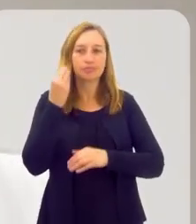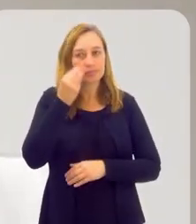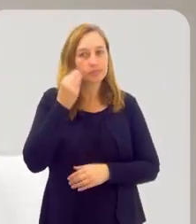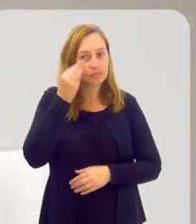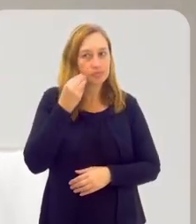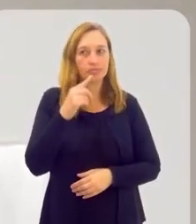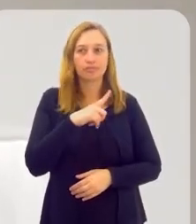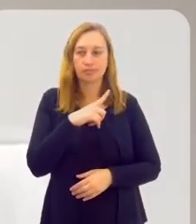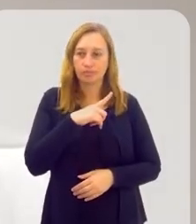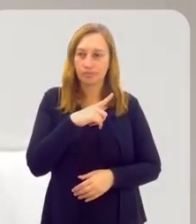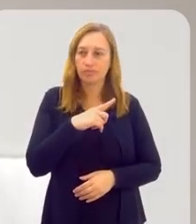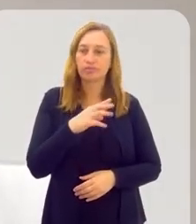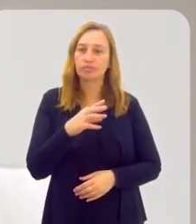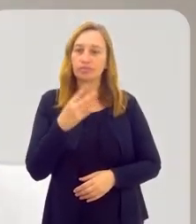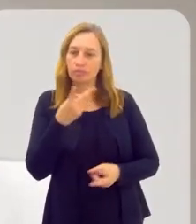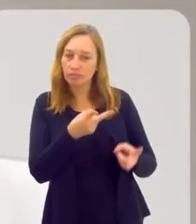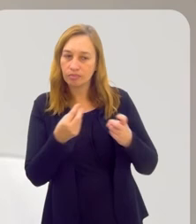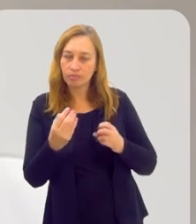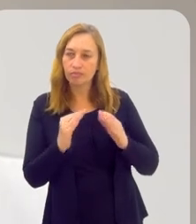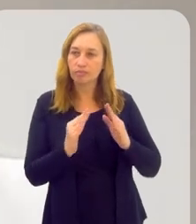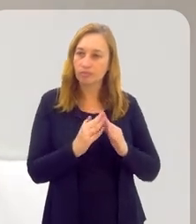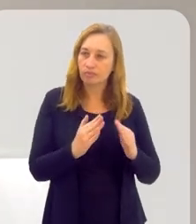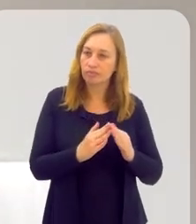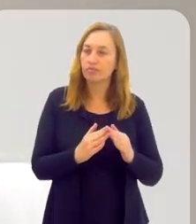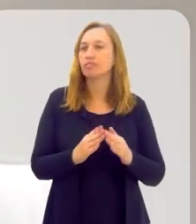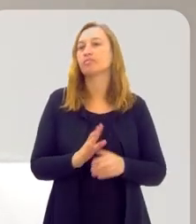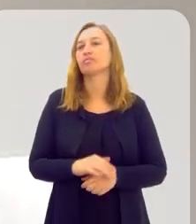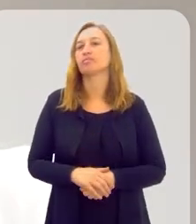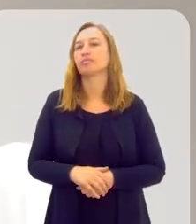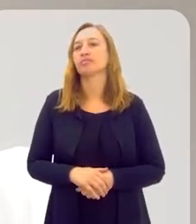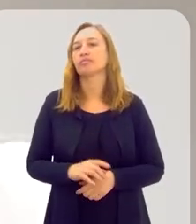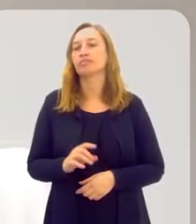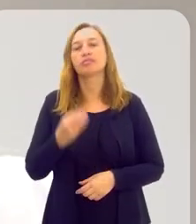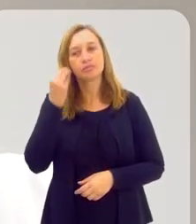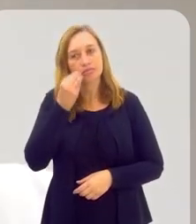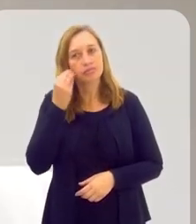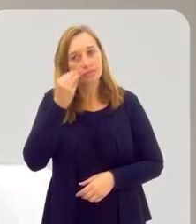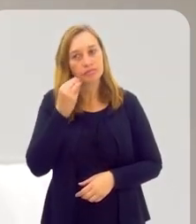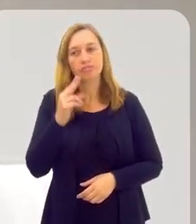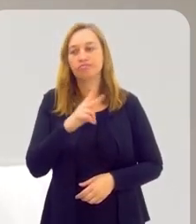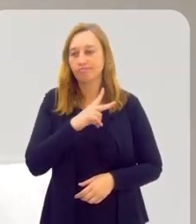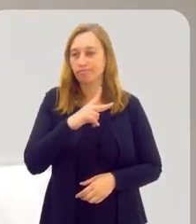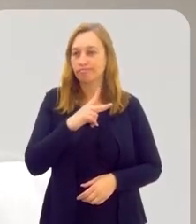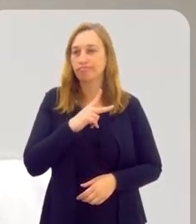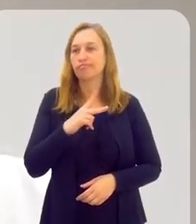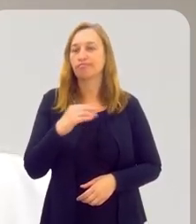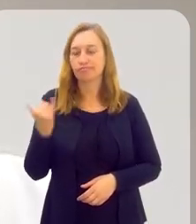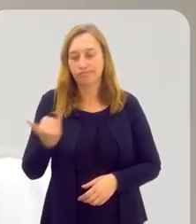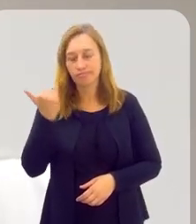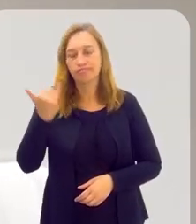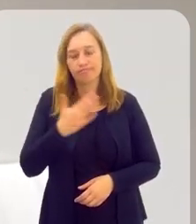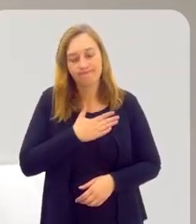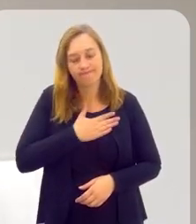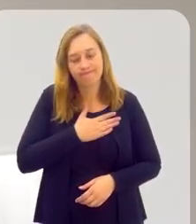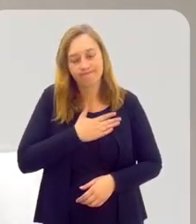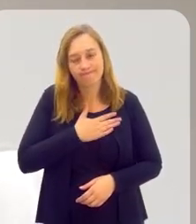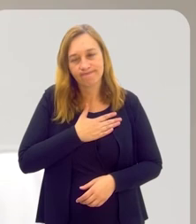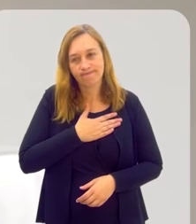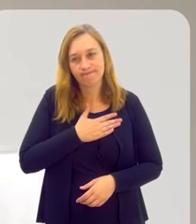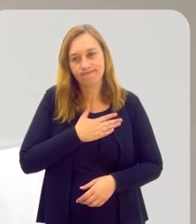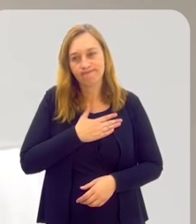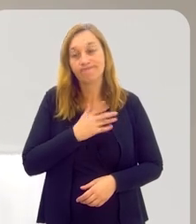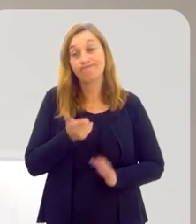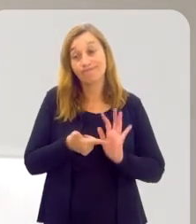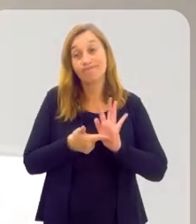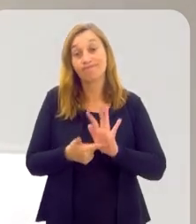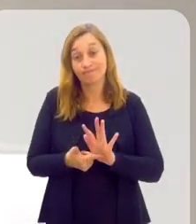as experiências que temos, com aquilo que ouvimos em casa, com aquilo que ouvimos no nosso grupo de amigos, mas esta experiência em particular foi muito importante para mim,